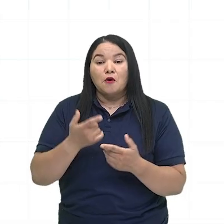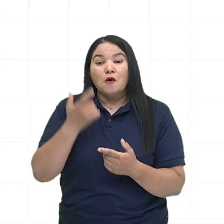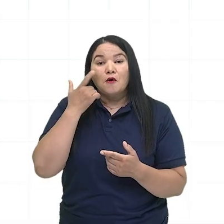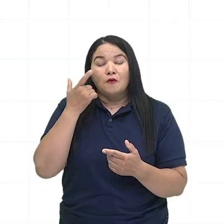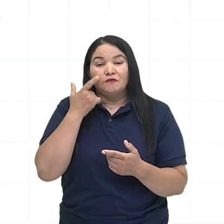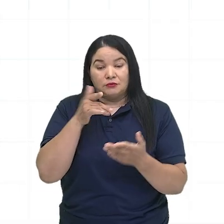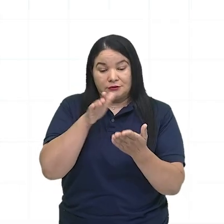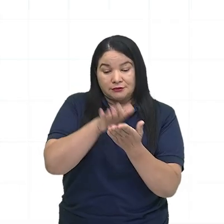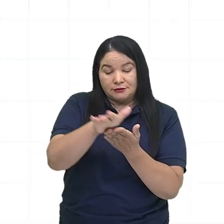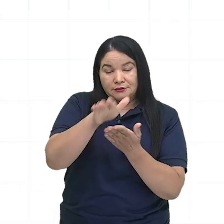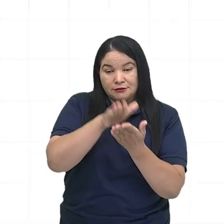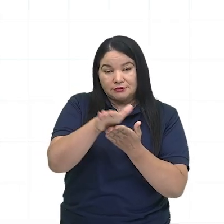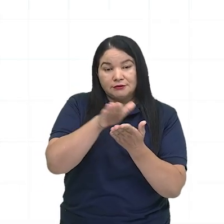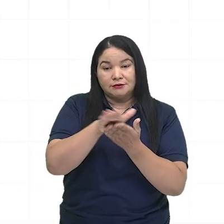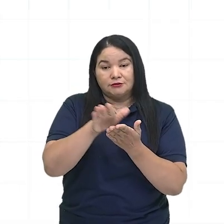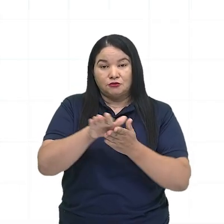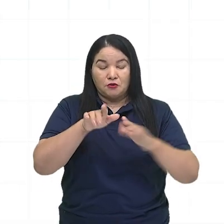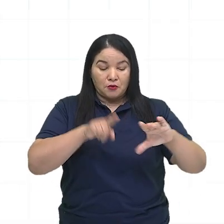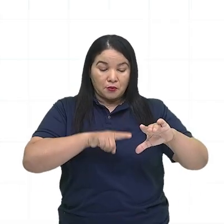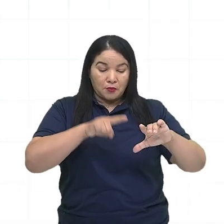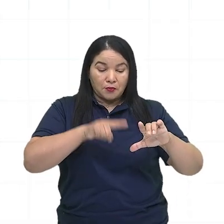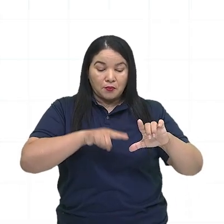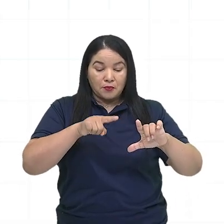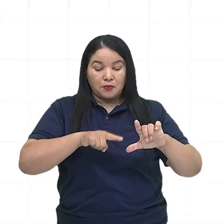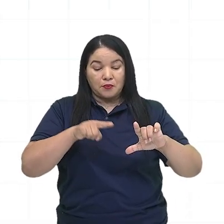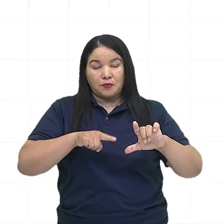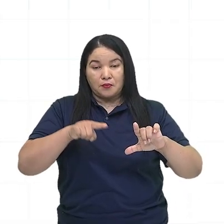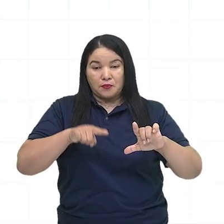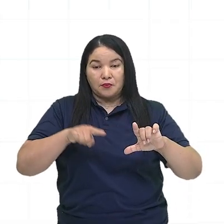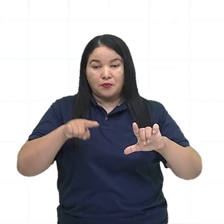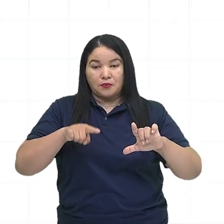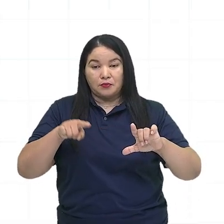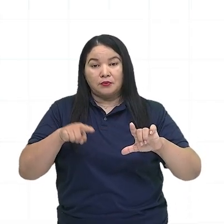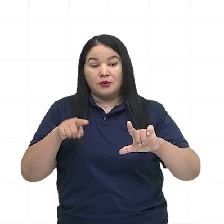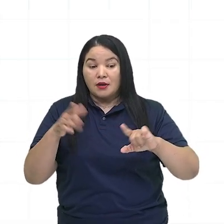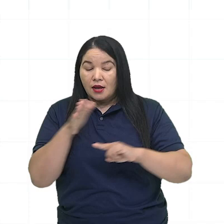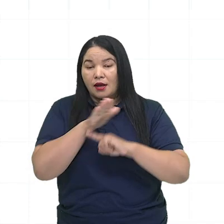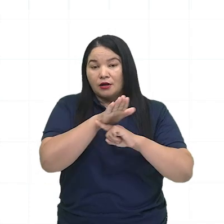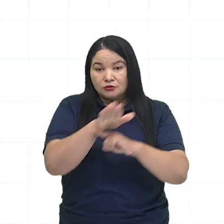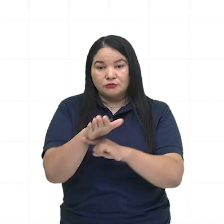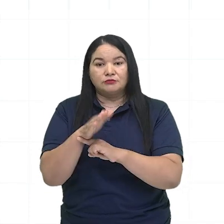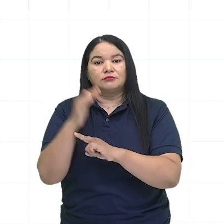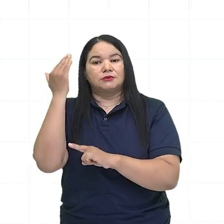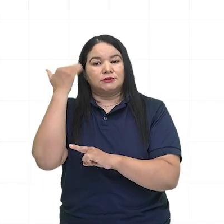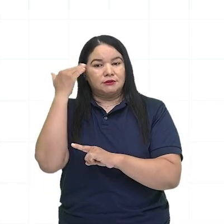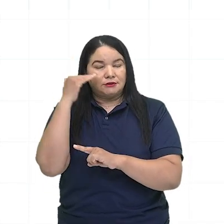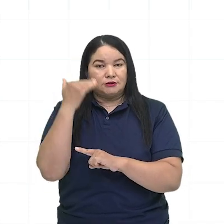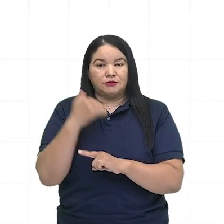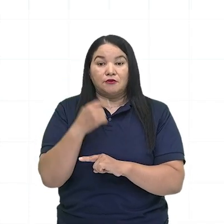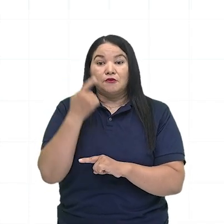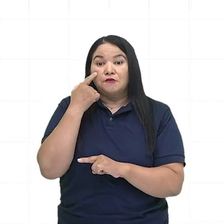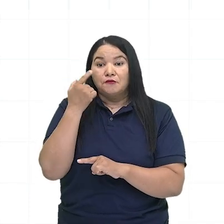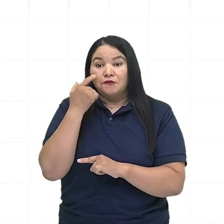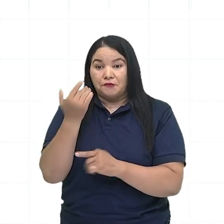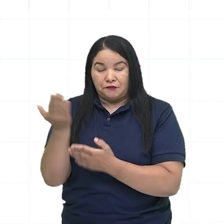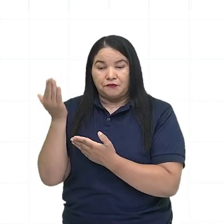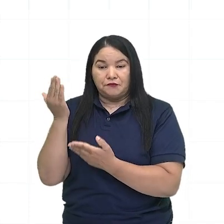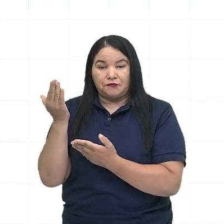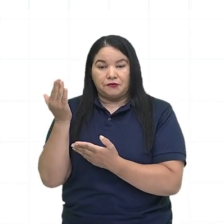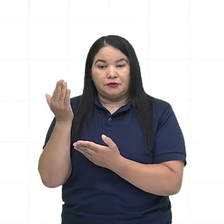impressão nesses sismógrafos, né? E assim ele ajuda a entender. Vocês estão vendo ali na